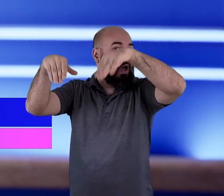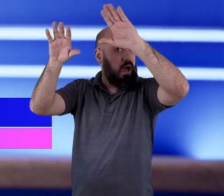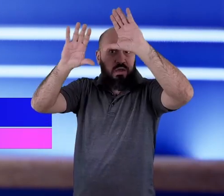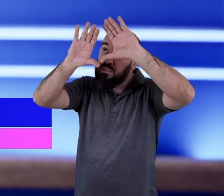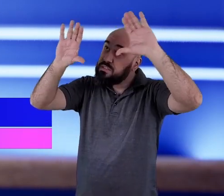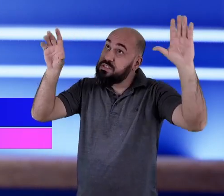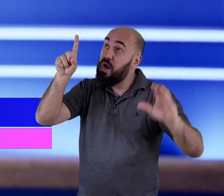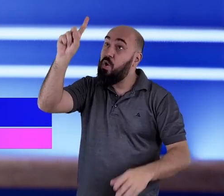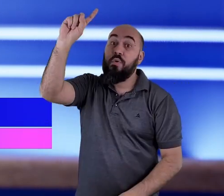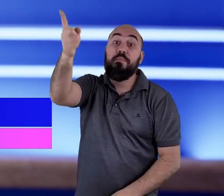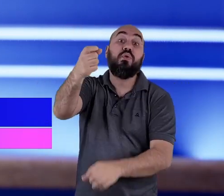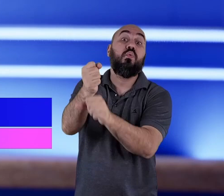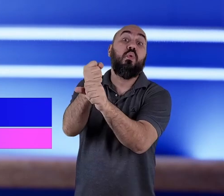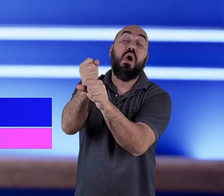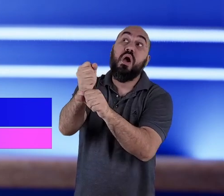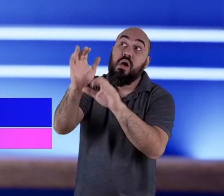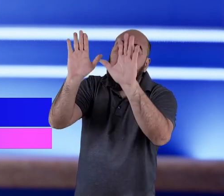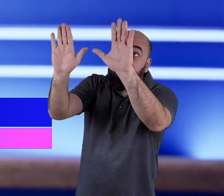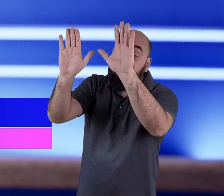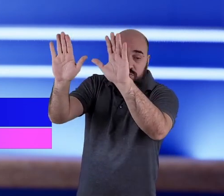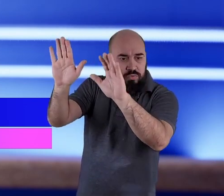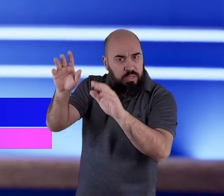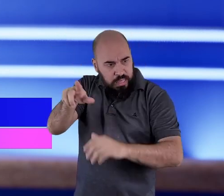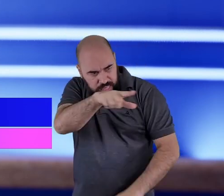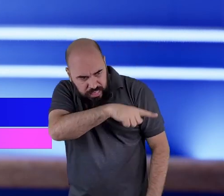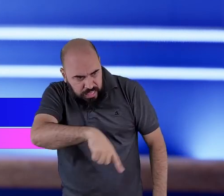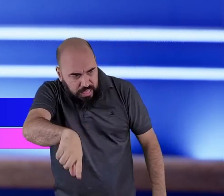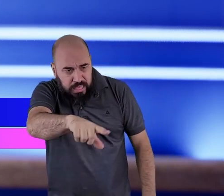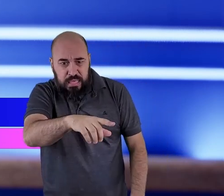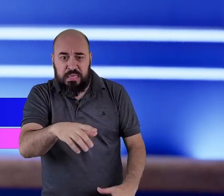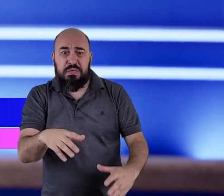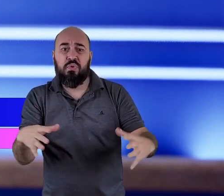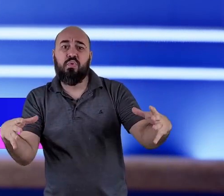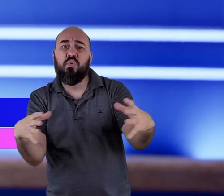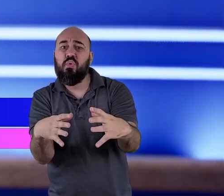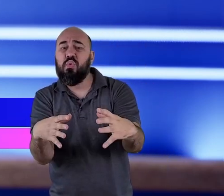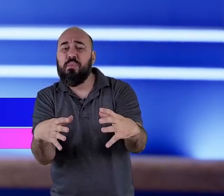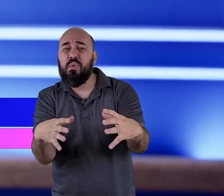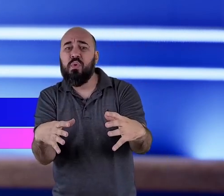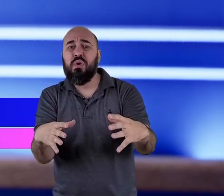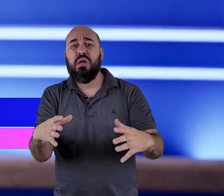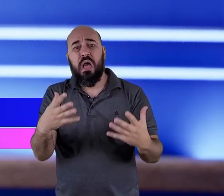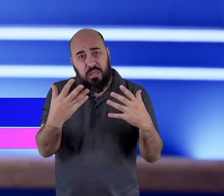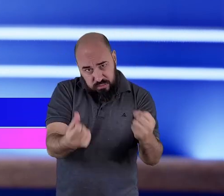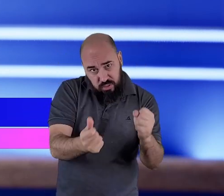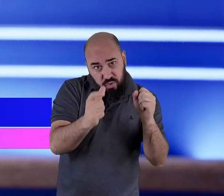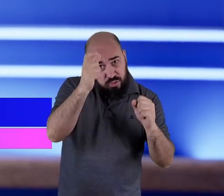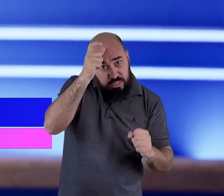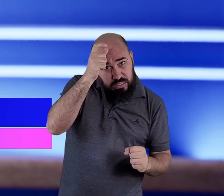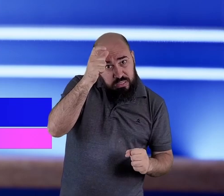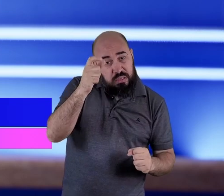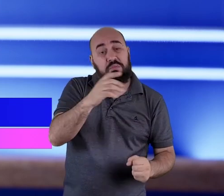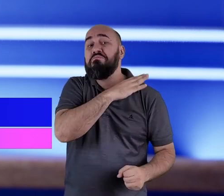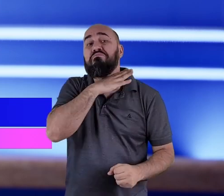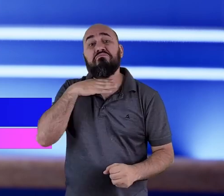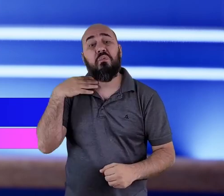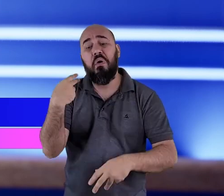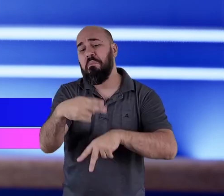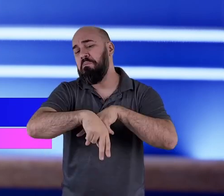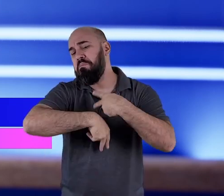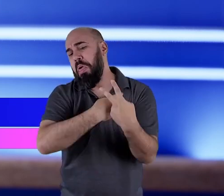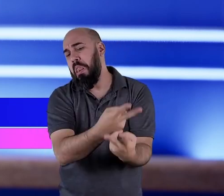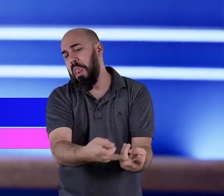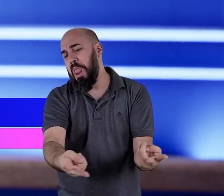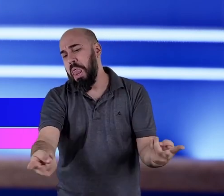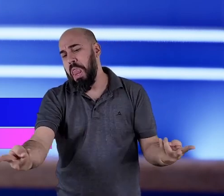mortos. Sendo assim, Satanás não terá ninguém para enganar e destruir. É nesse sentido